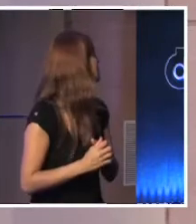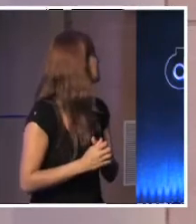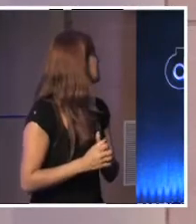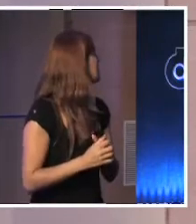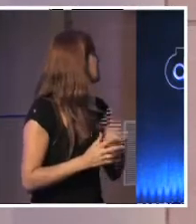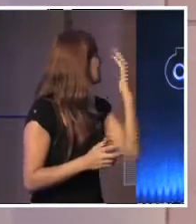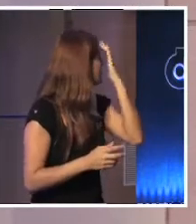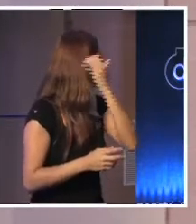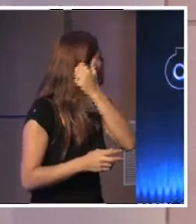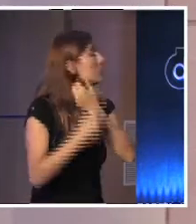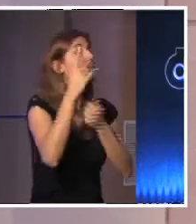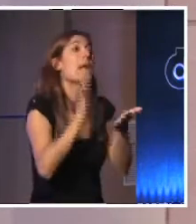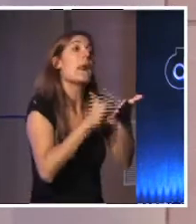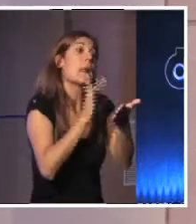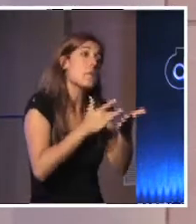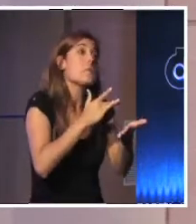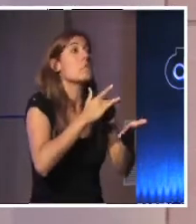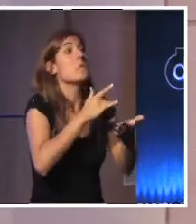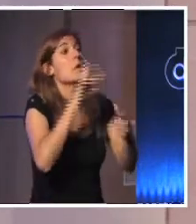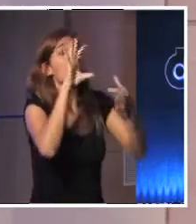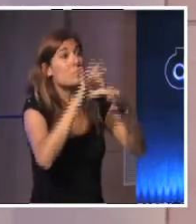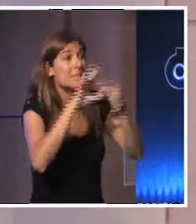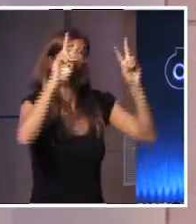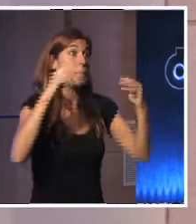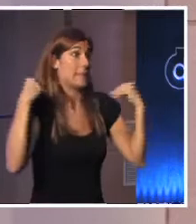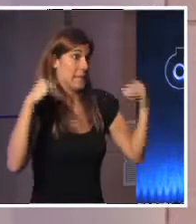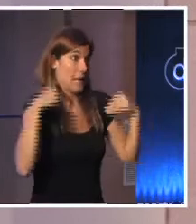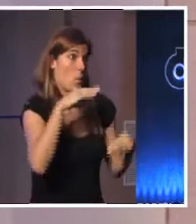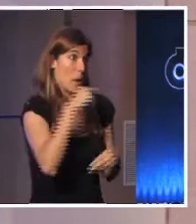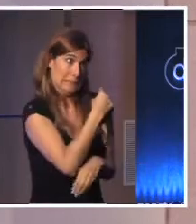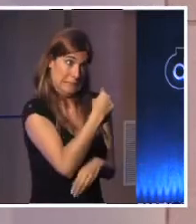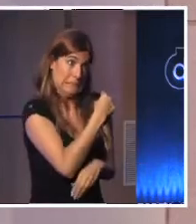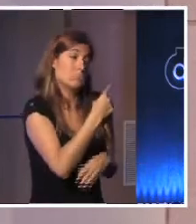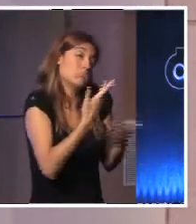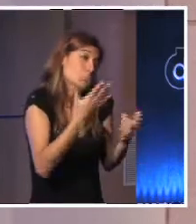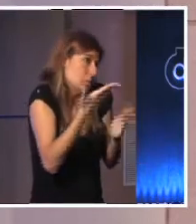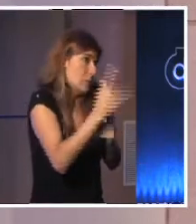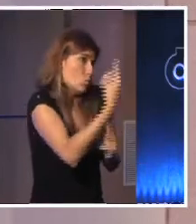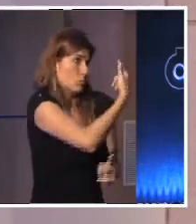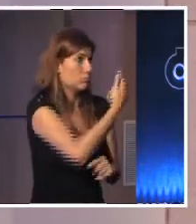se pode consultar sobre o treino destes cães. E